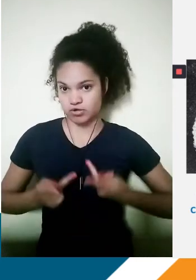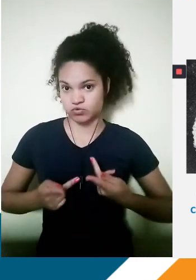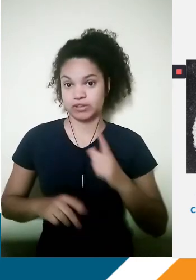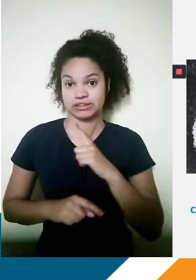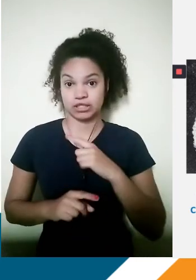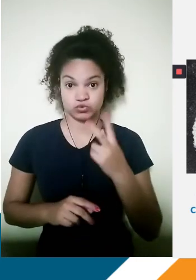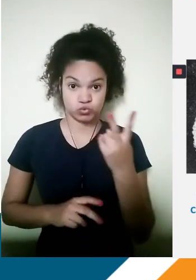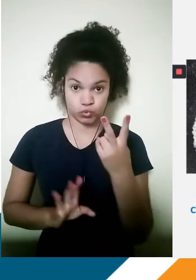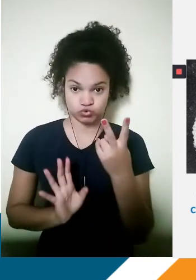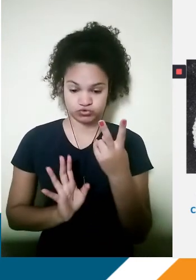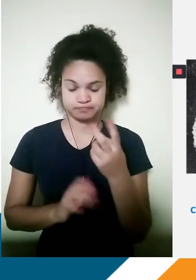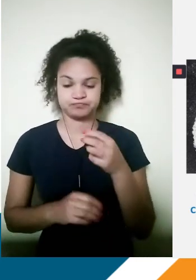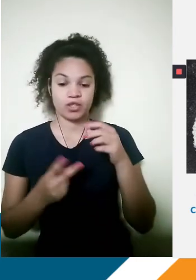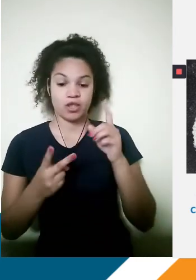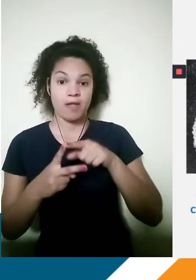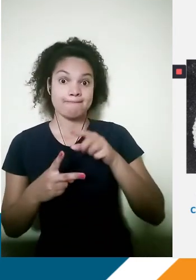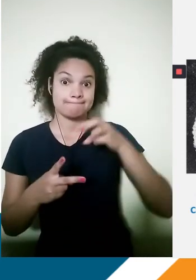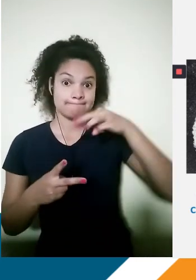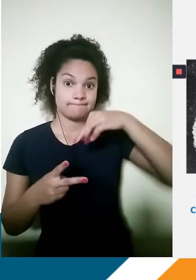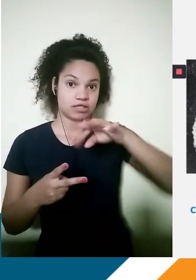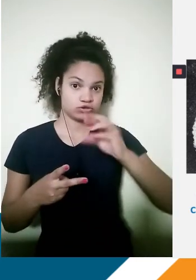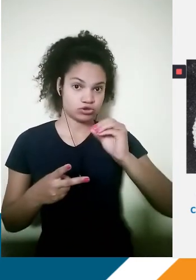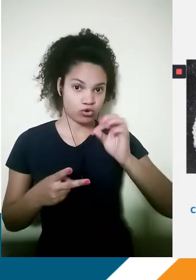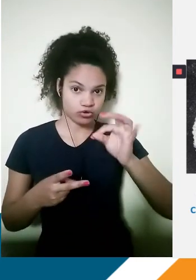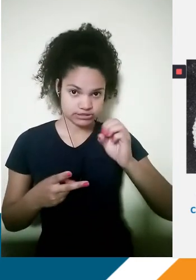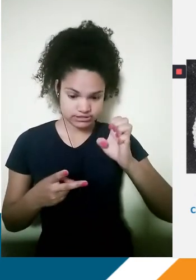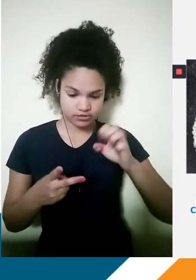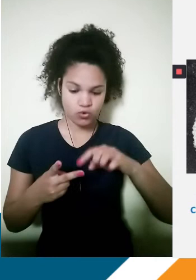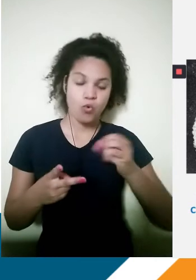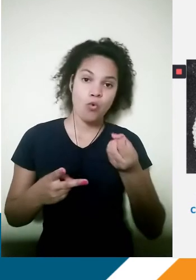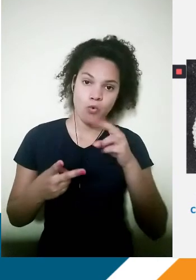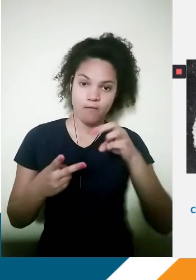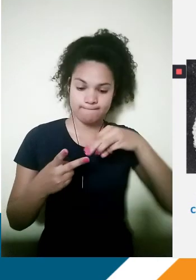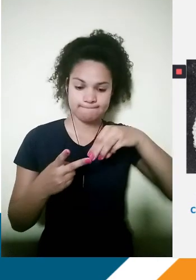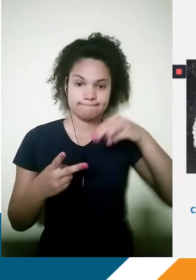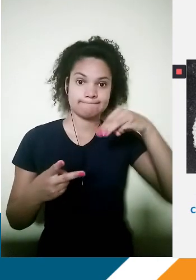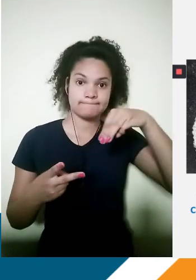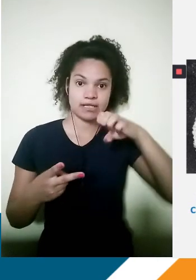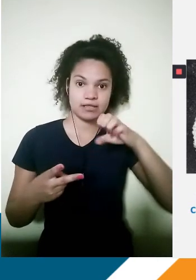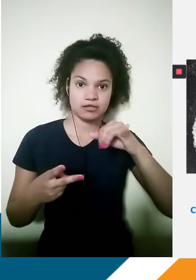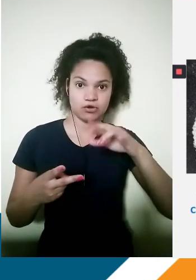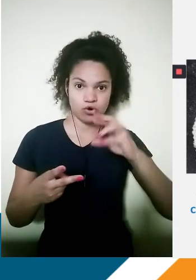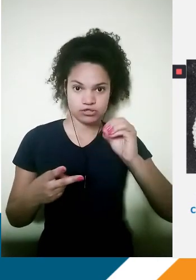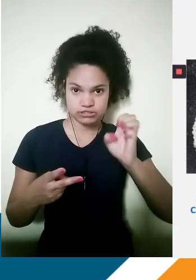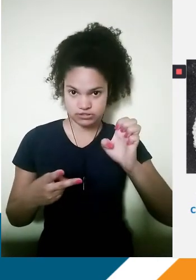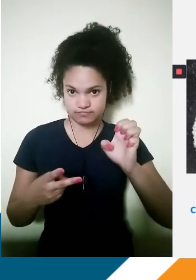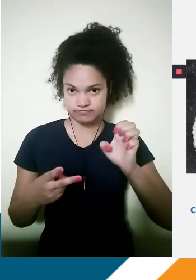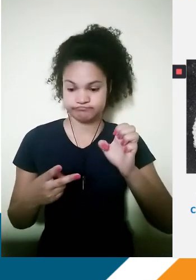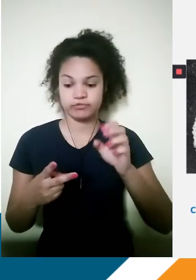ocorrem por dois processos, ou mitose ou meose, com peculiaridades, com especificidades